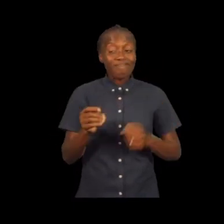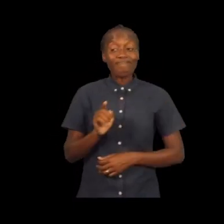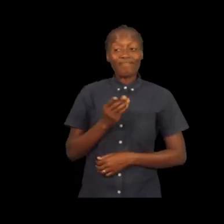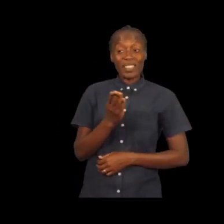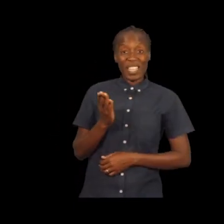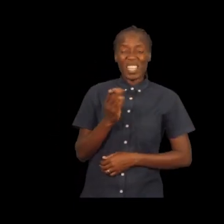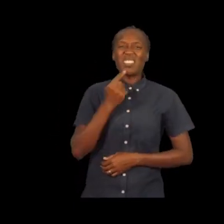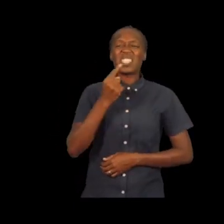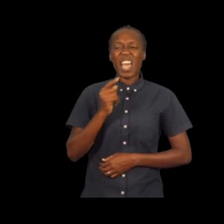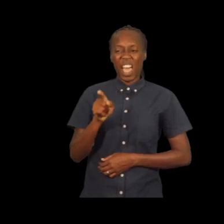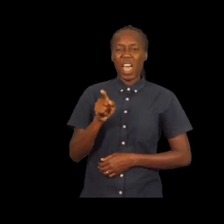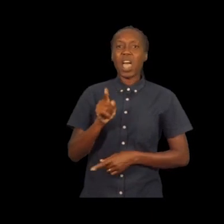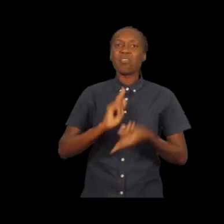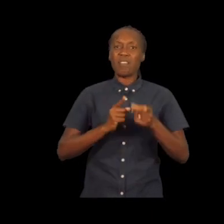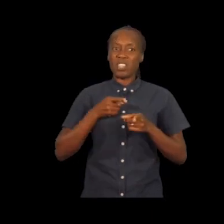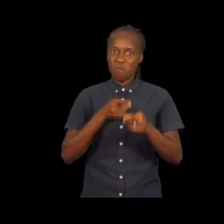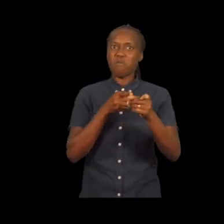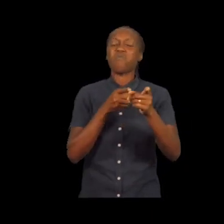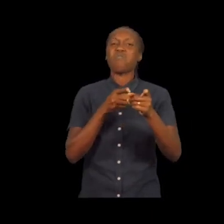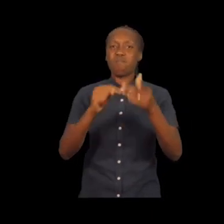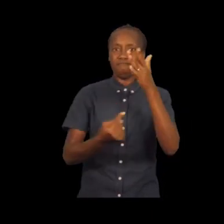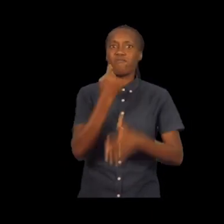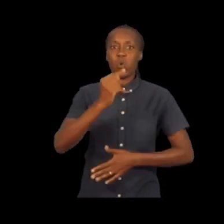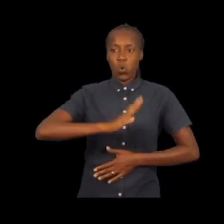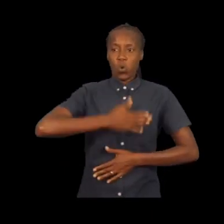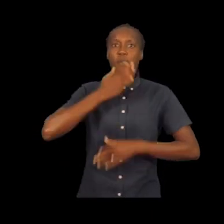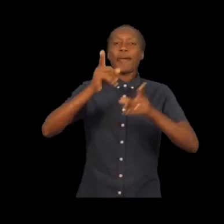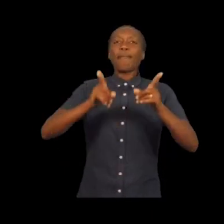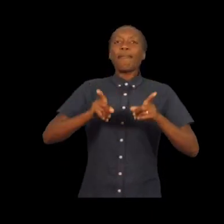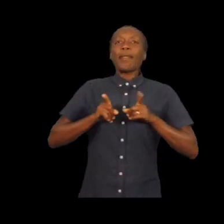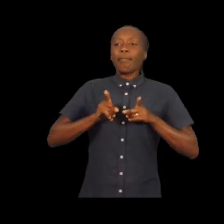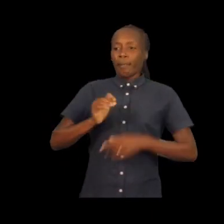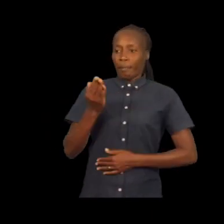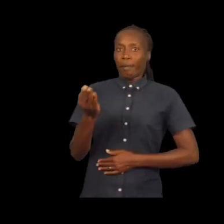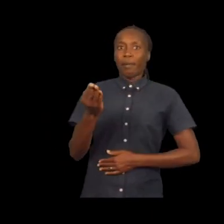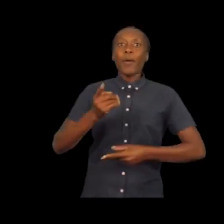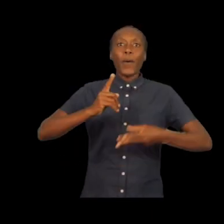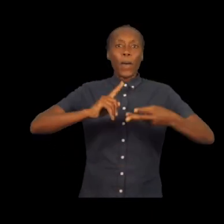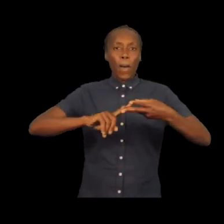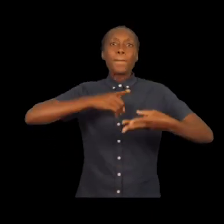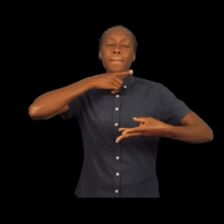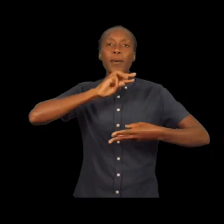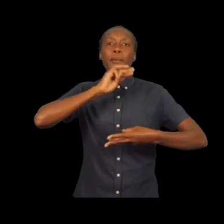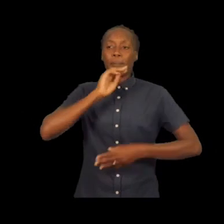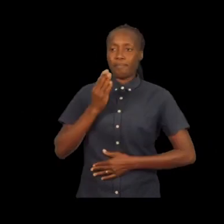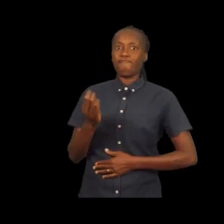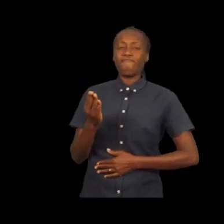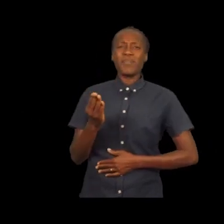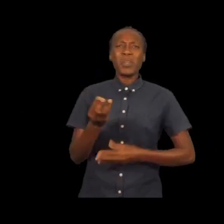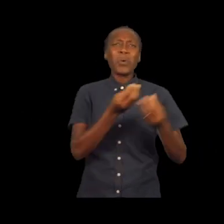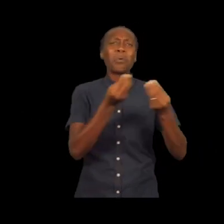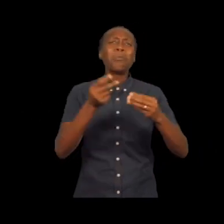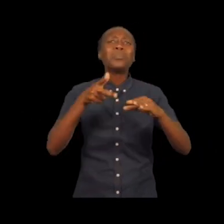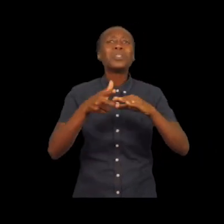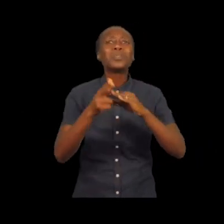a autoridade local esta foi a escolha mas o professor assediador é muito influente na